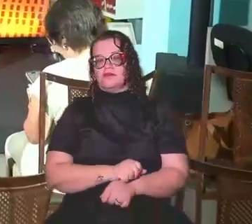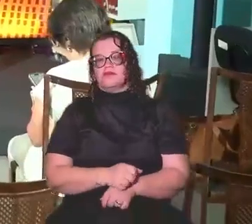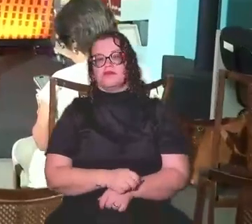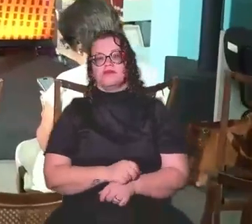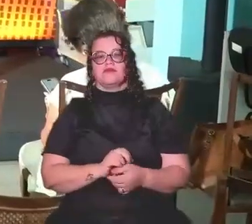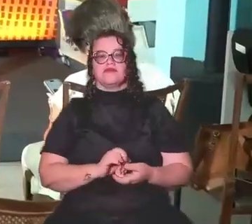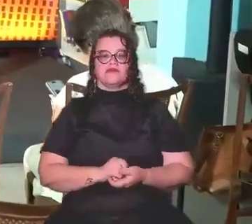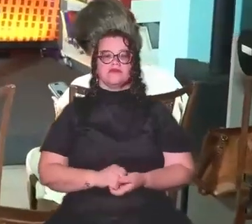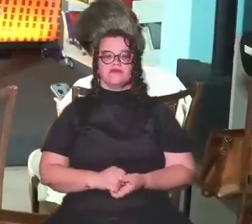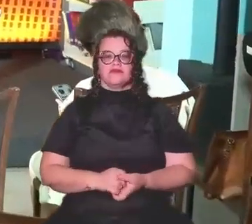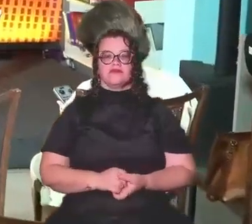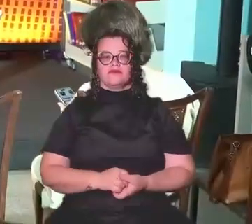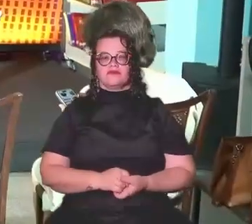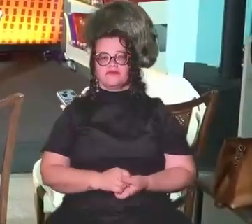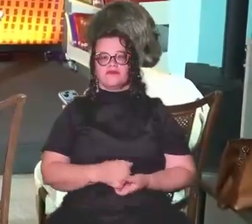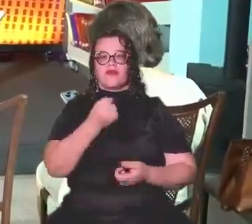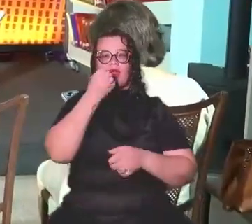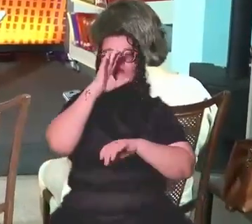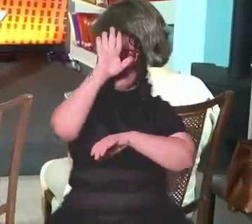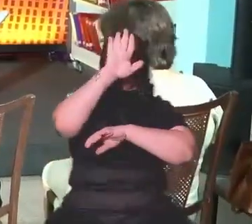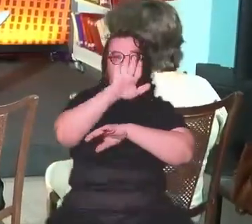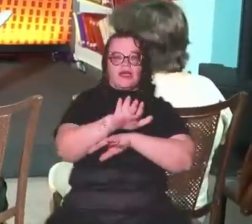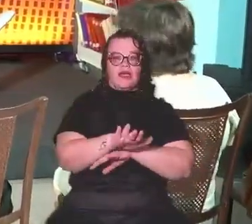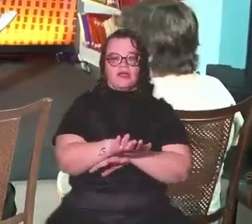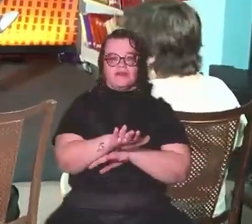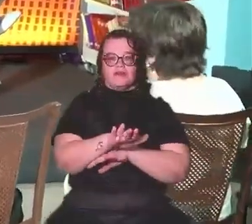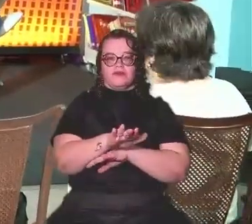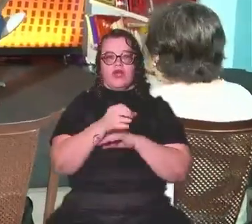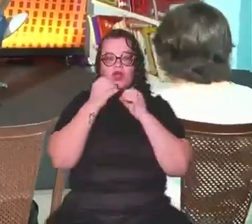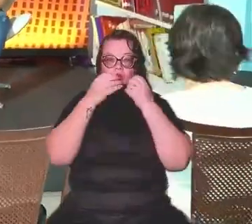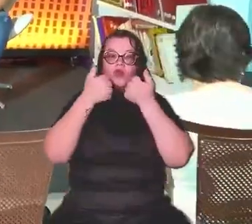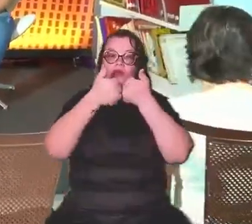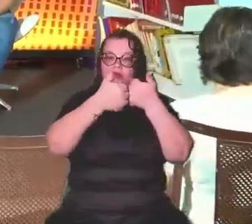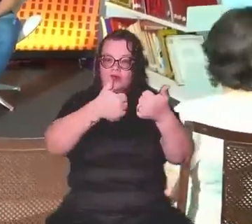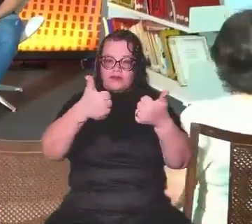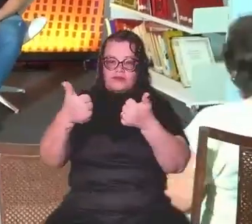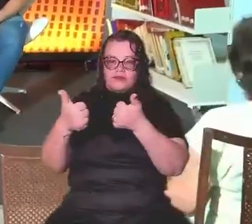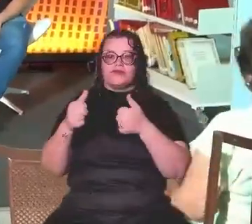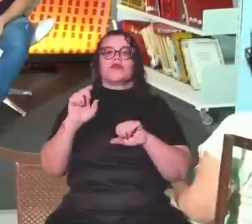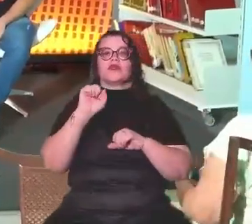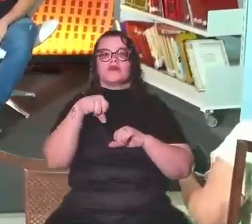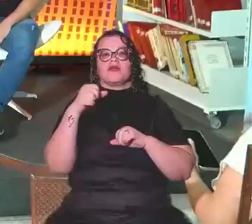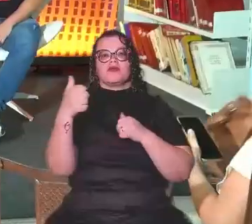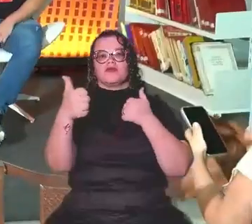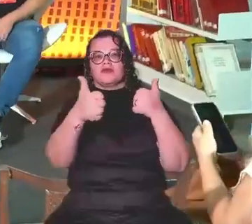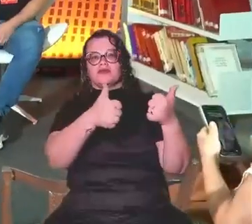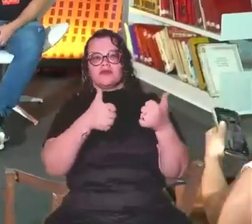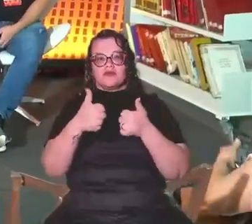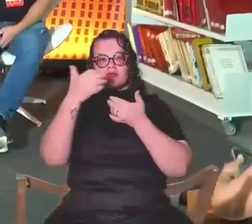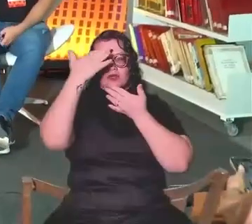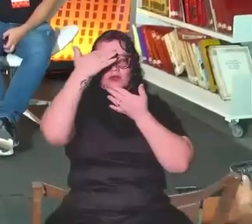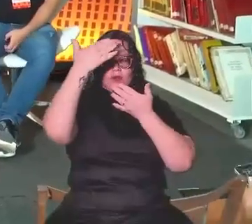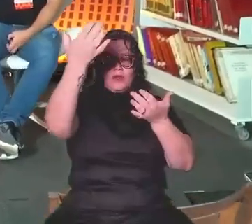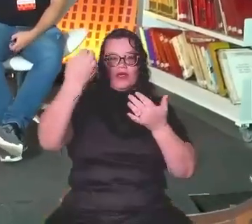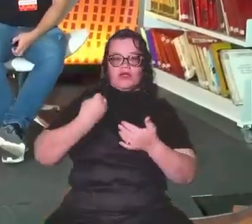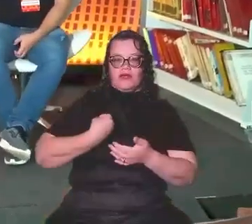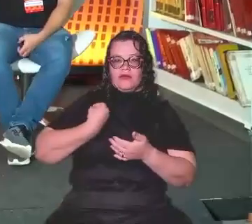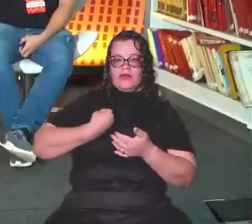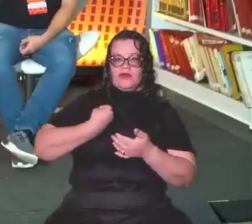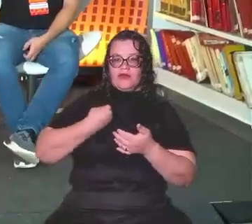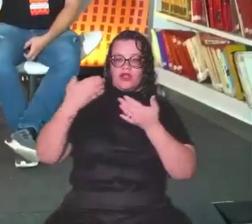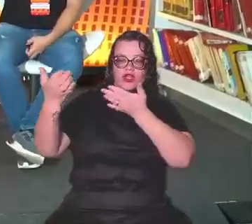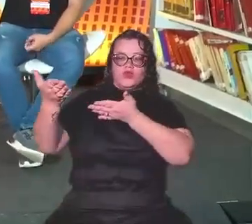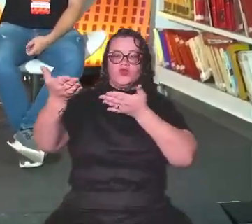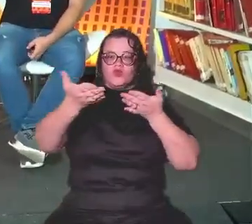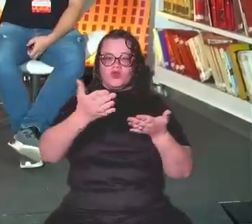Poética e visualidade em A Rosa do Povo. A roda de conversa acontece em uma sala grande, bem iluminada, similar a